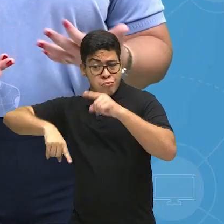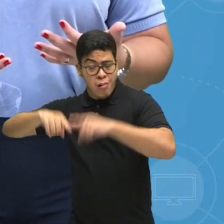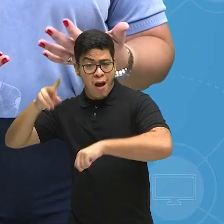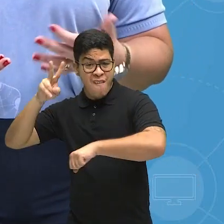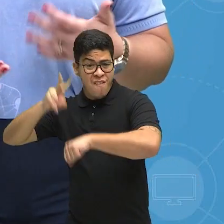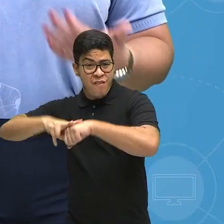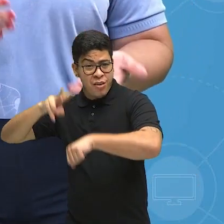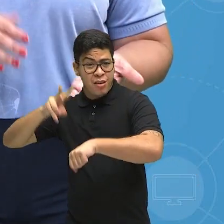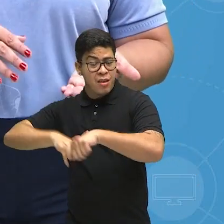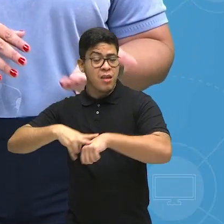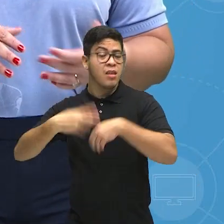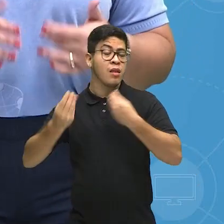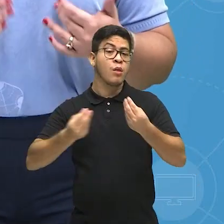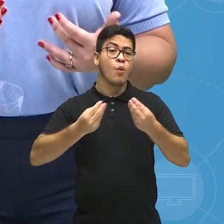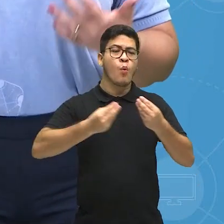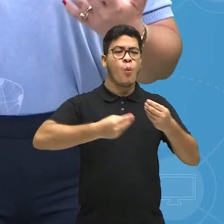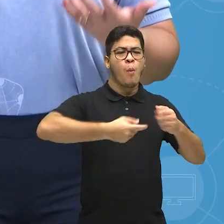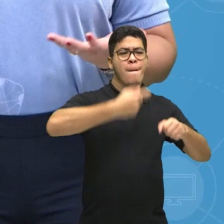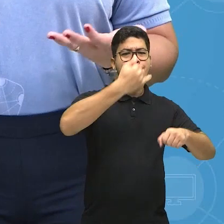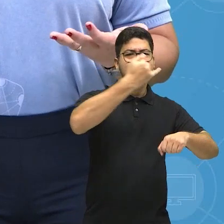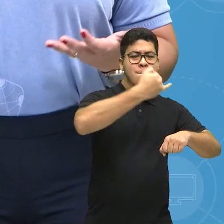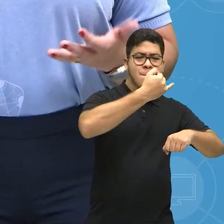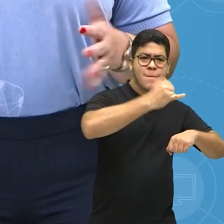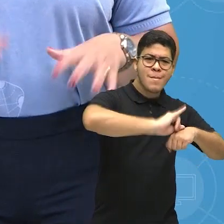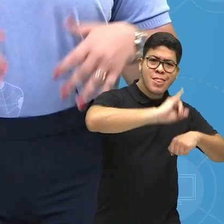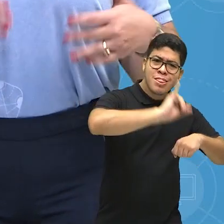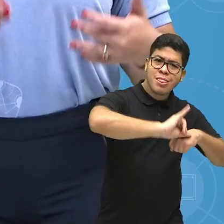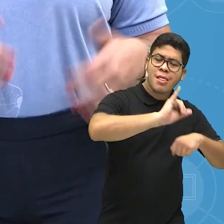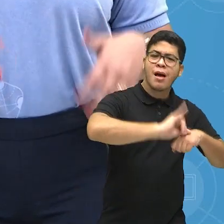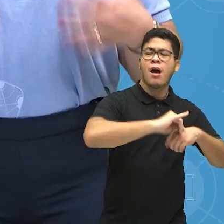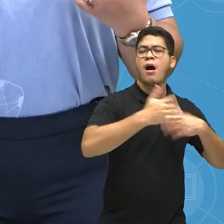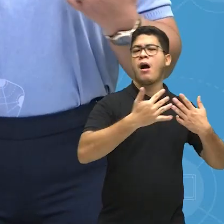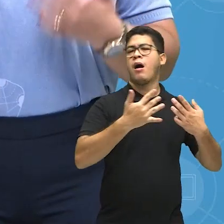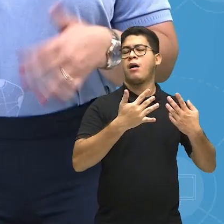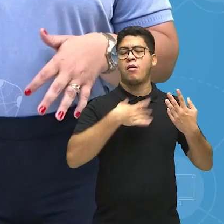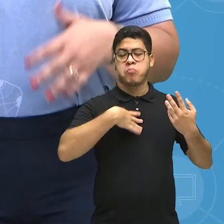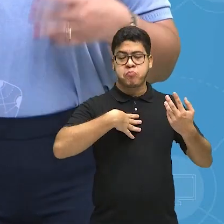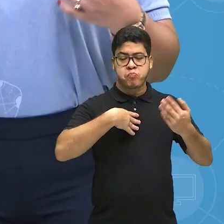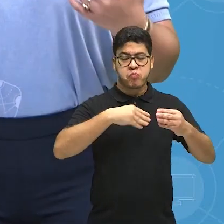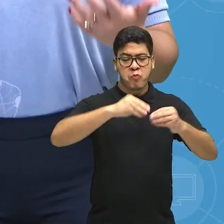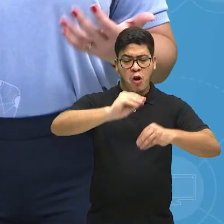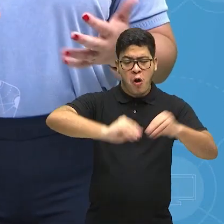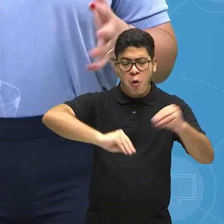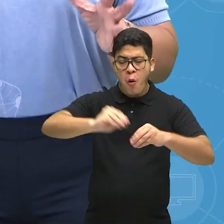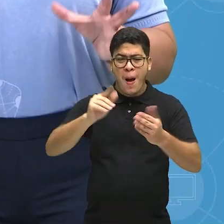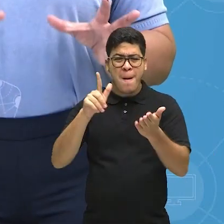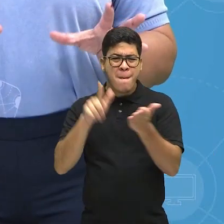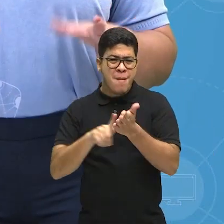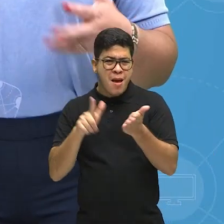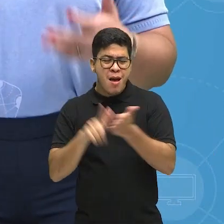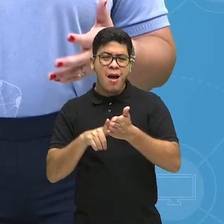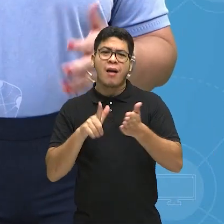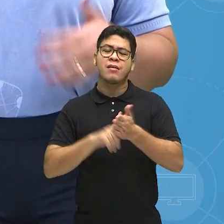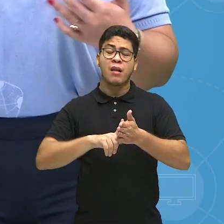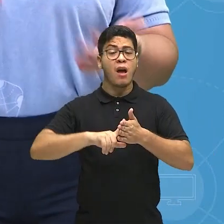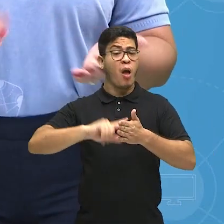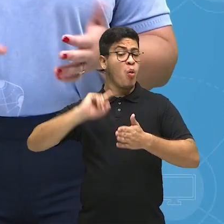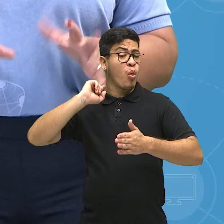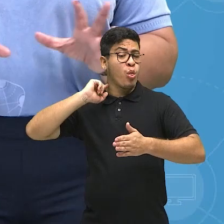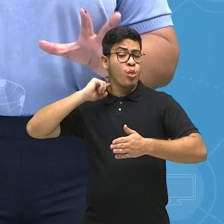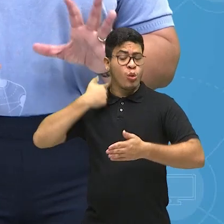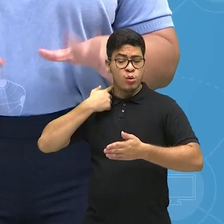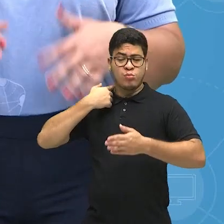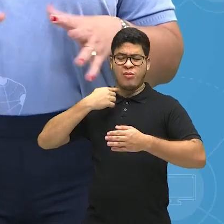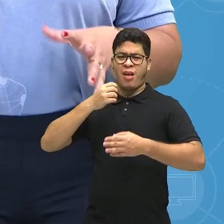de materiais, né, recicláveis, então é importante sim separar papelão, vidro, lixo que é orgânico, resto